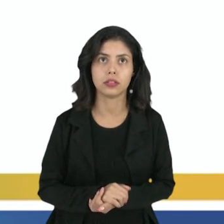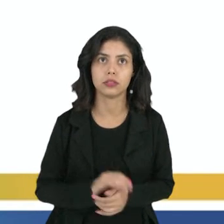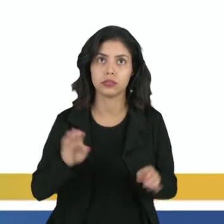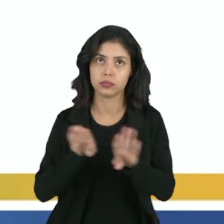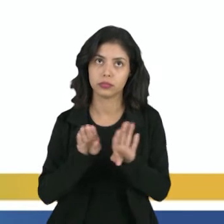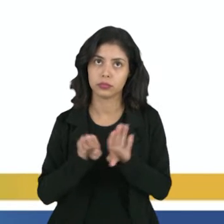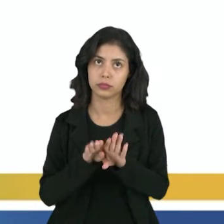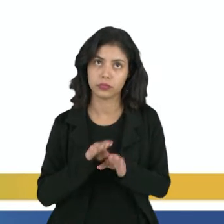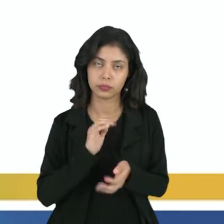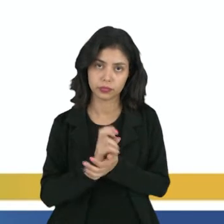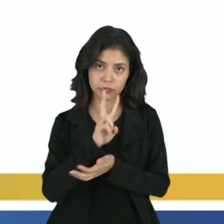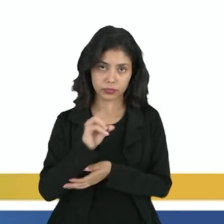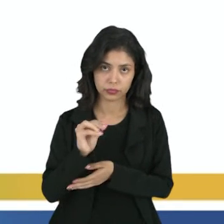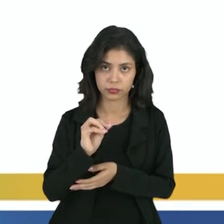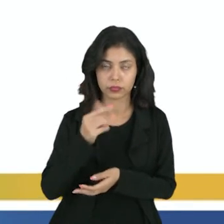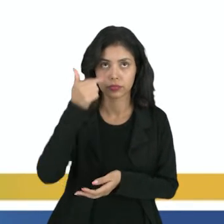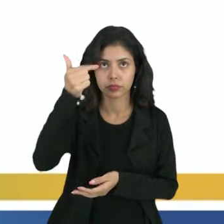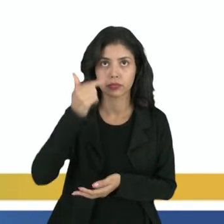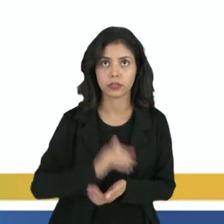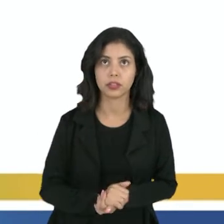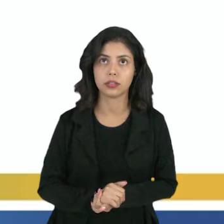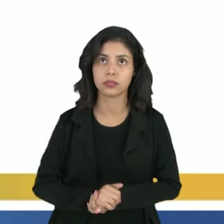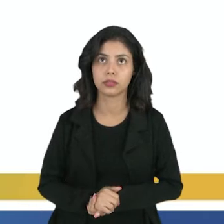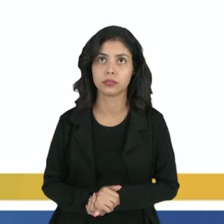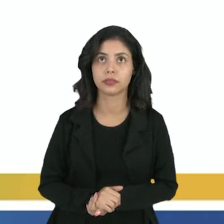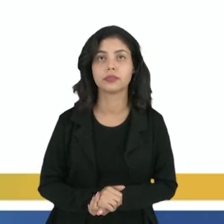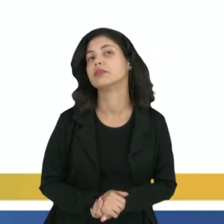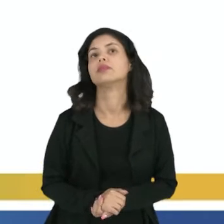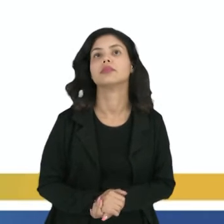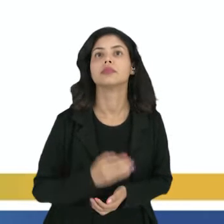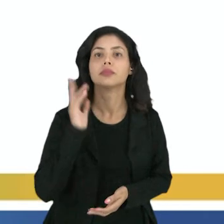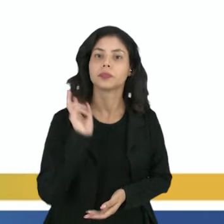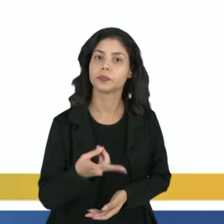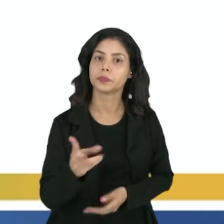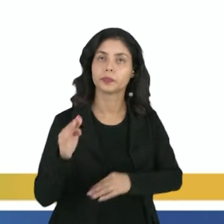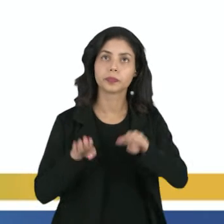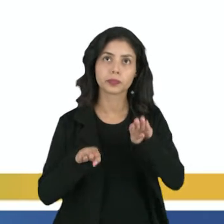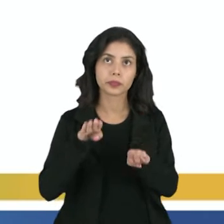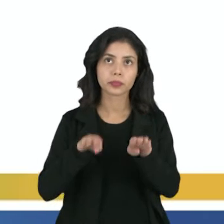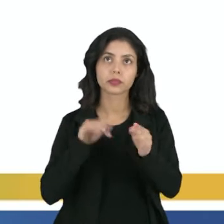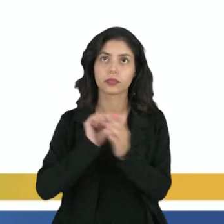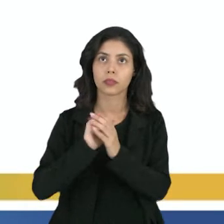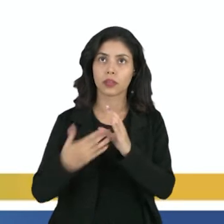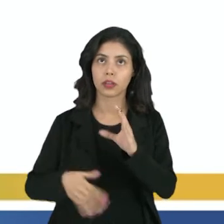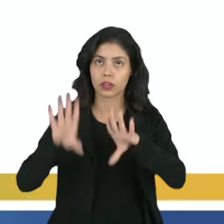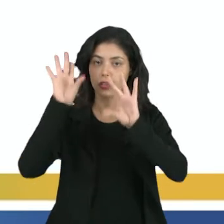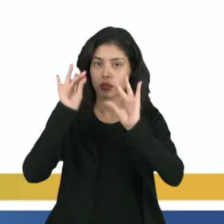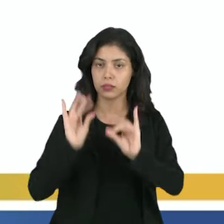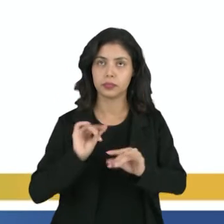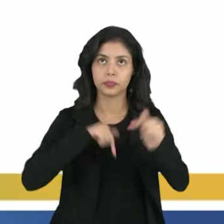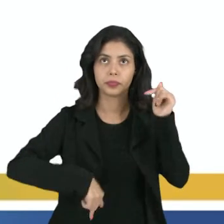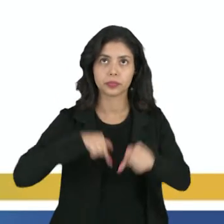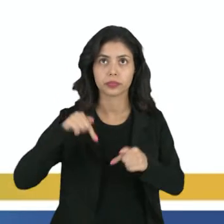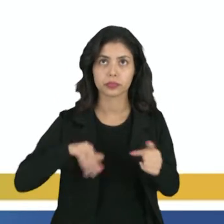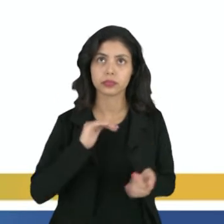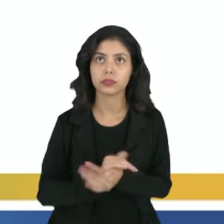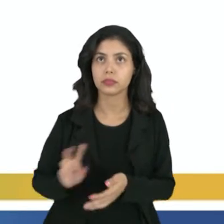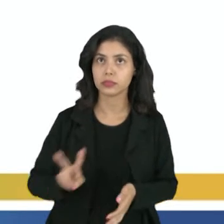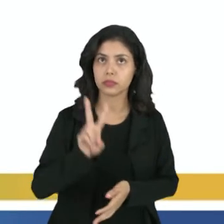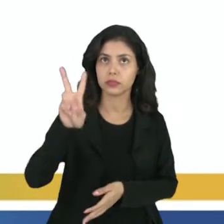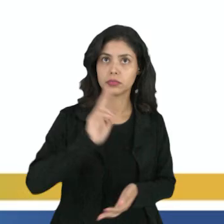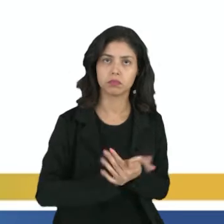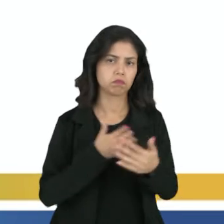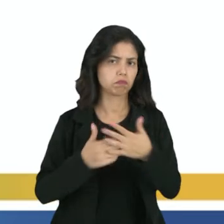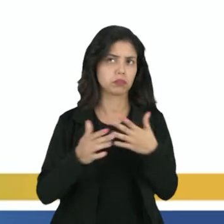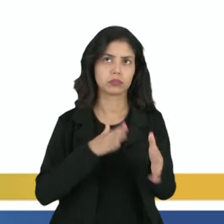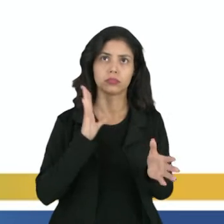2, e aí ele vai como expoente, ok? A constante de equilíbrio é característica de cada reação química e o seu